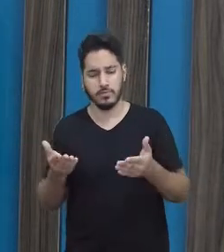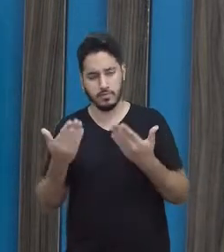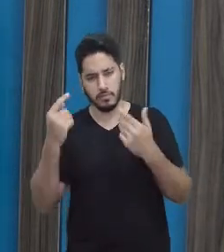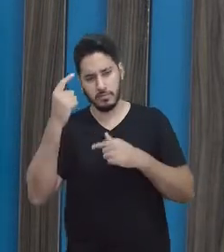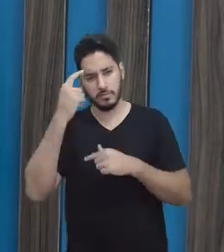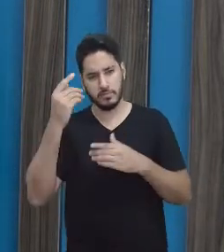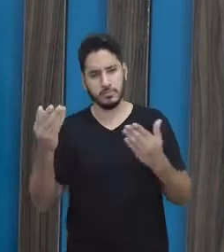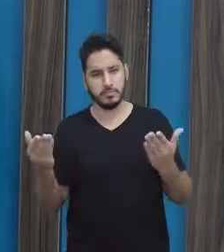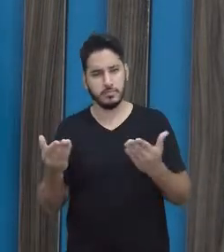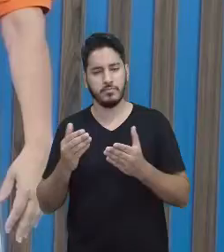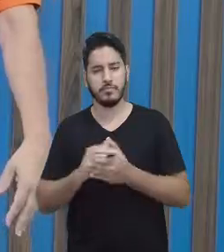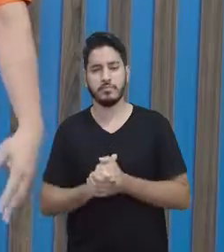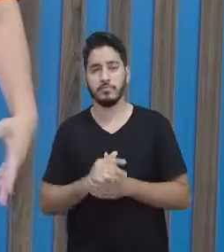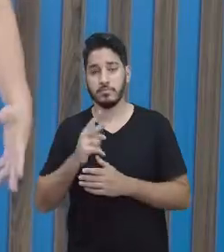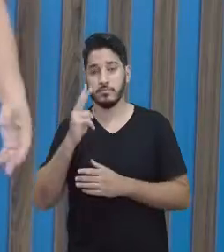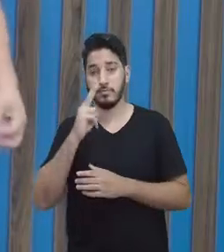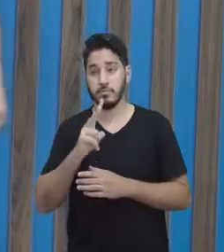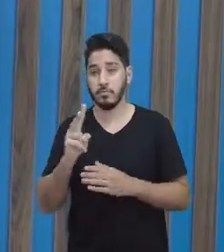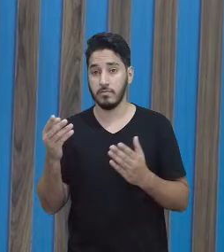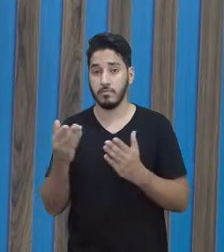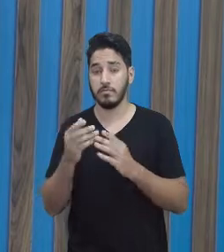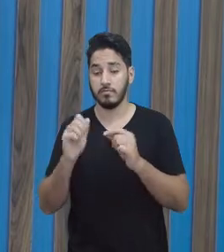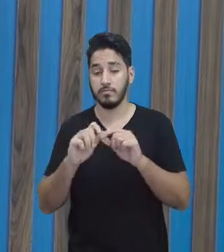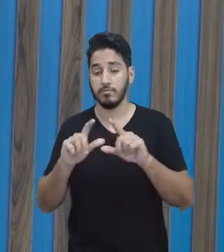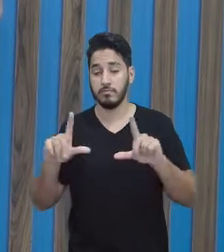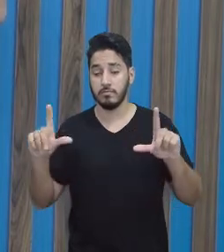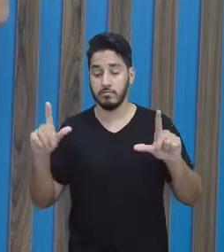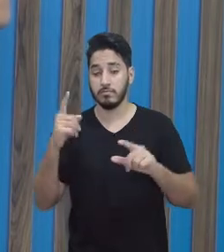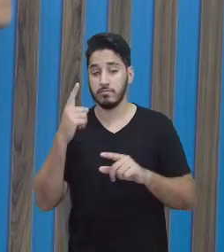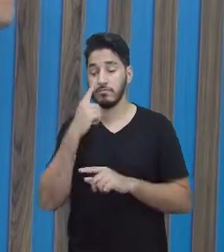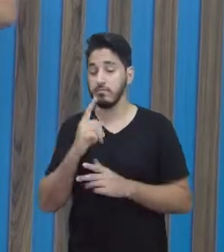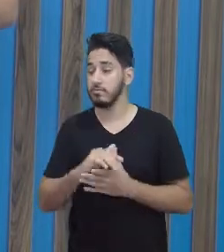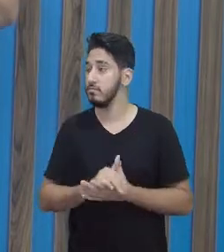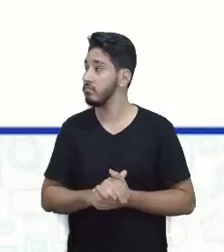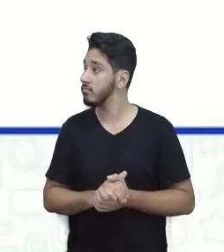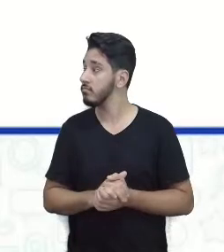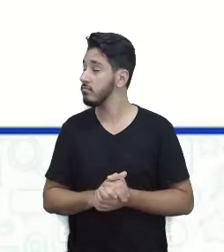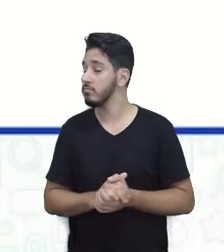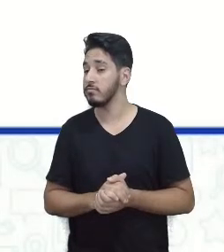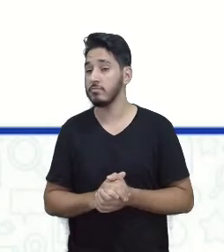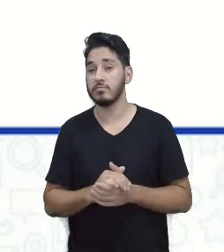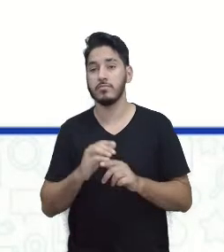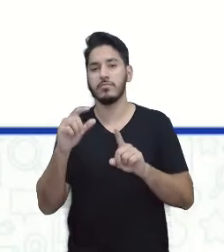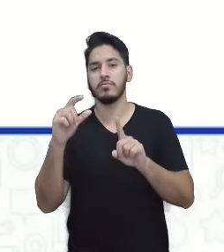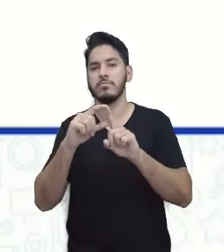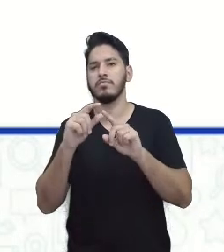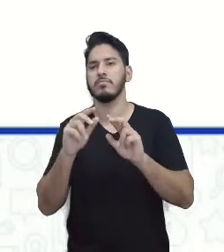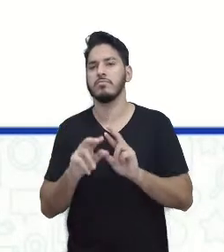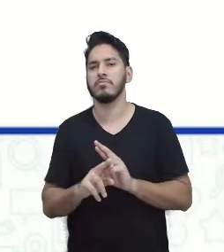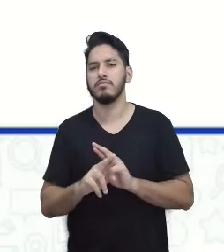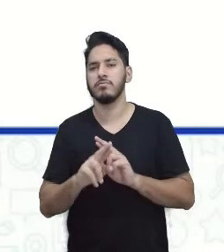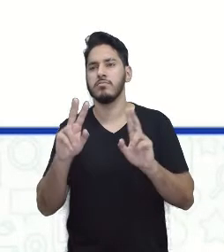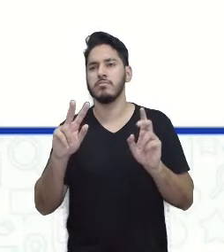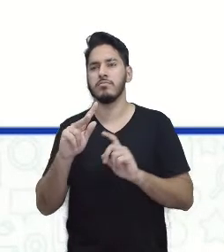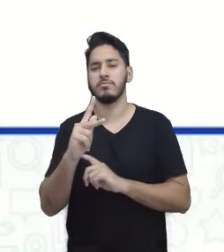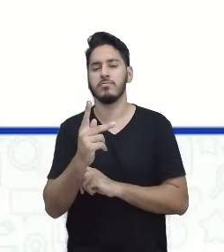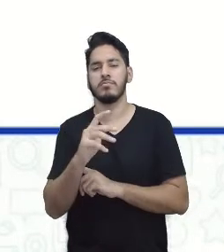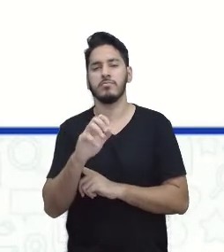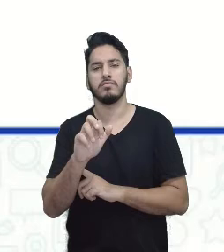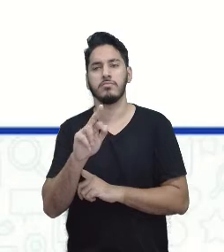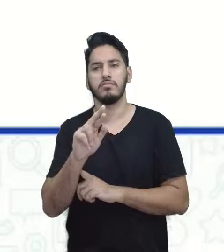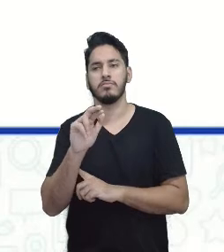vamos ver aqui. Então, vocês vão ver aí na tela, né? A palavra é uma palavra diferente, né?